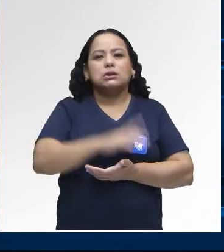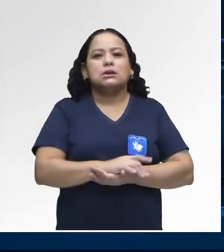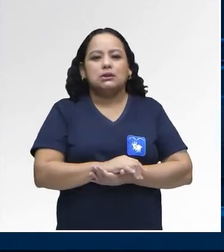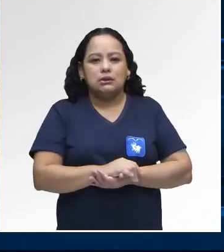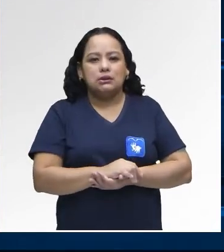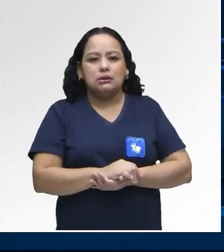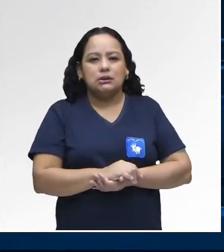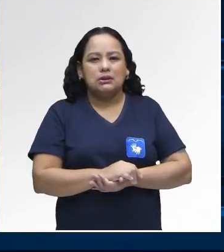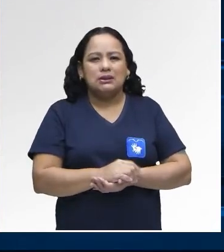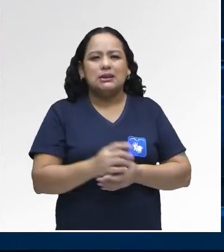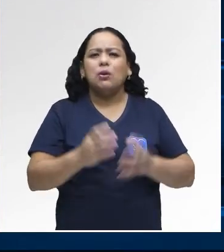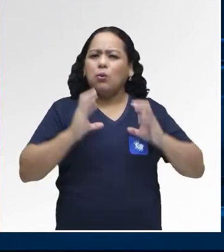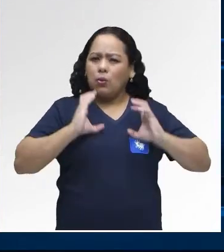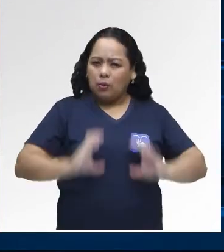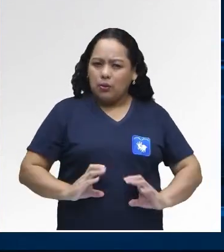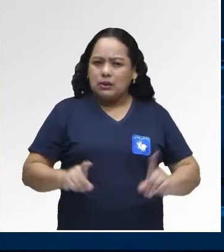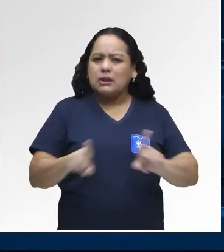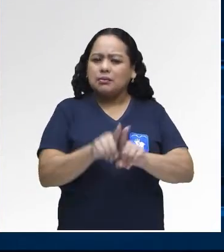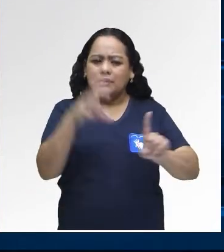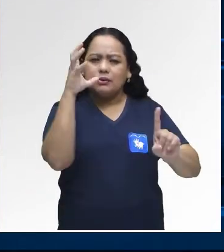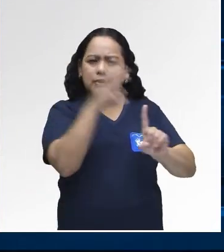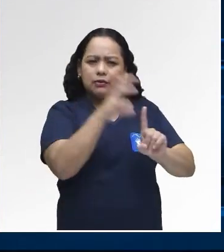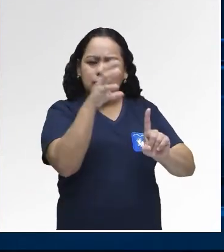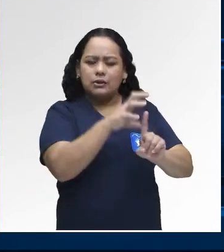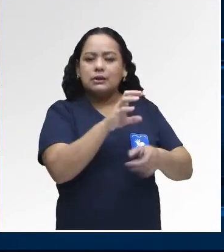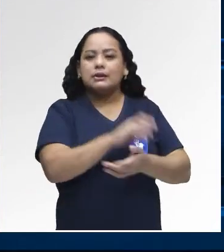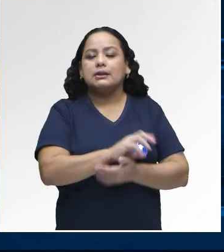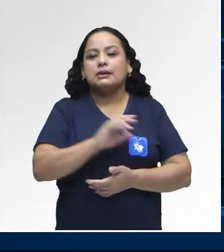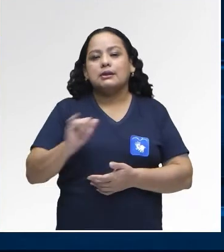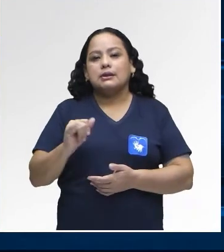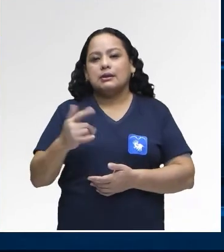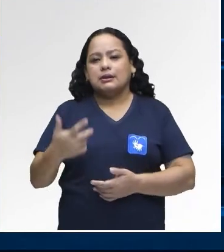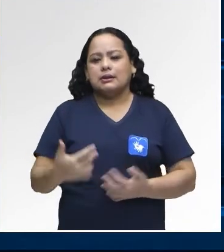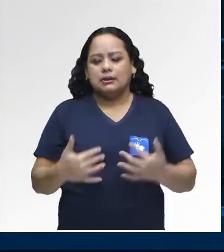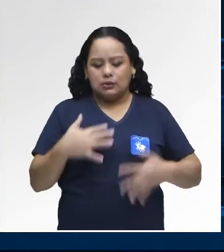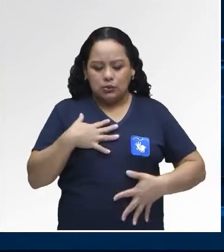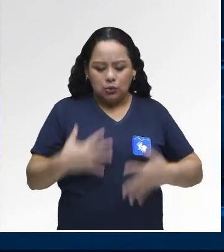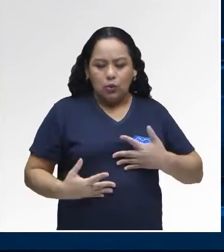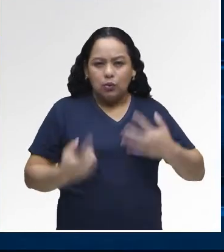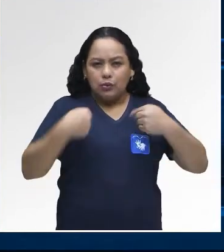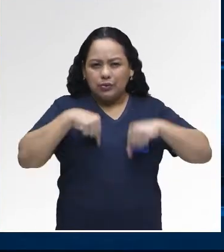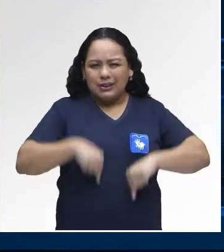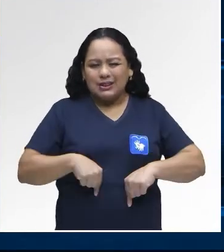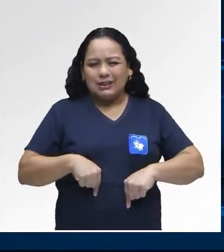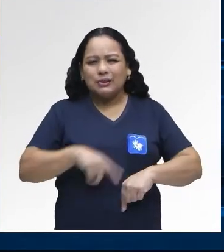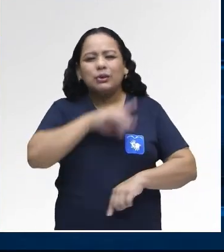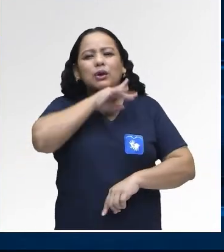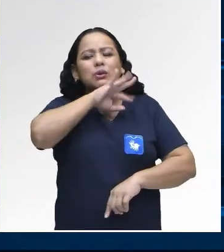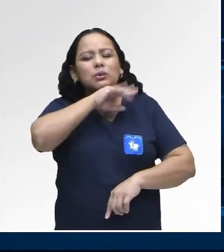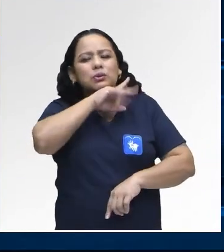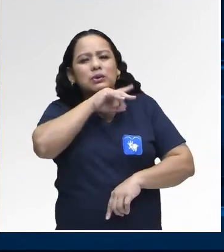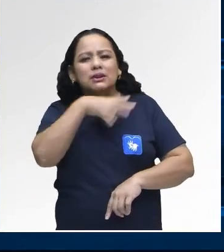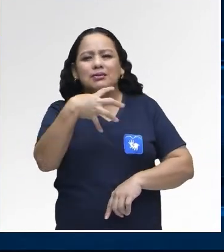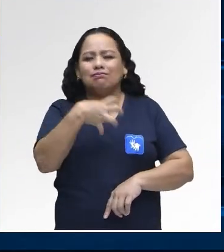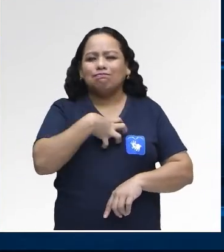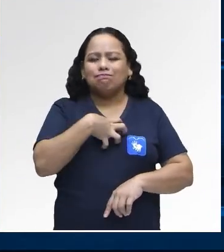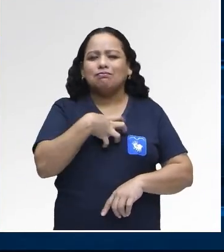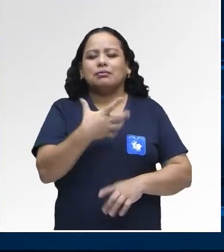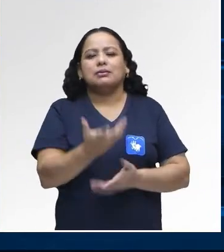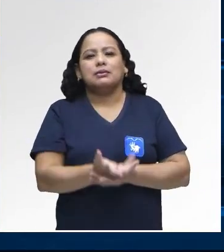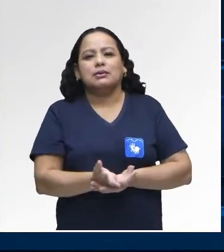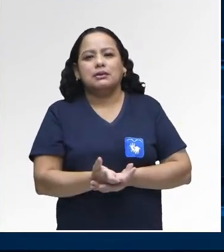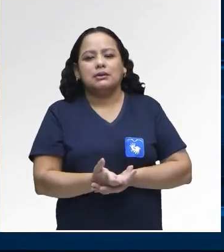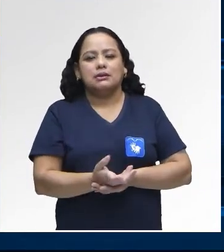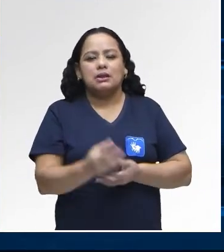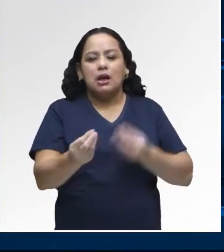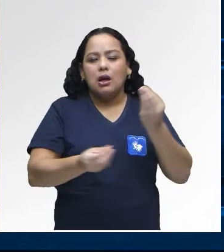um comportamento também. Então, se os nossos órgãos eles não estão bem, se os nossos órgãos eles não estão